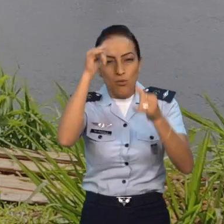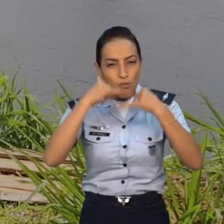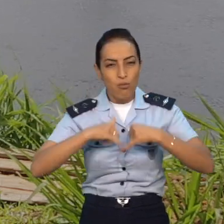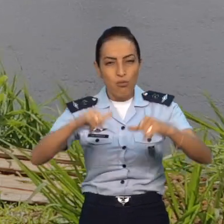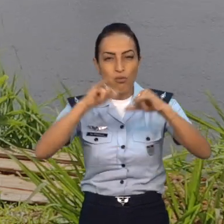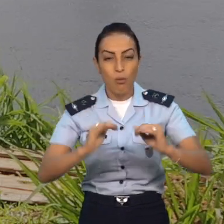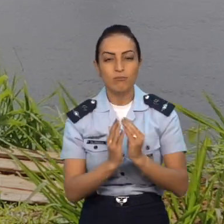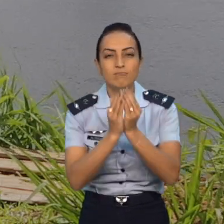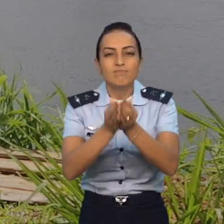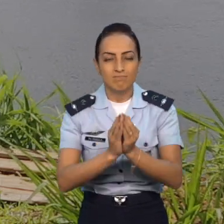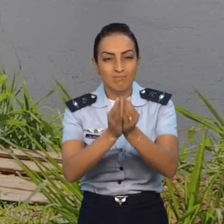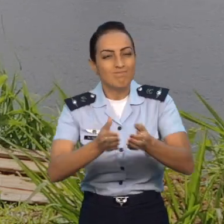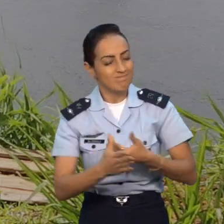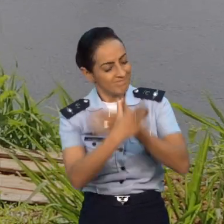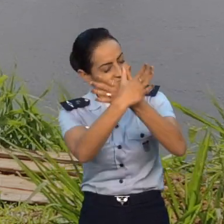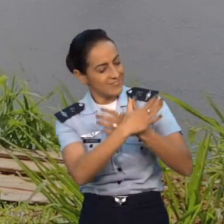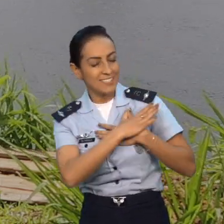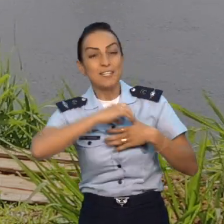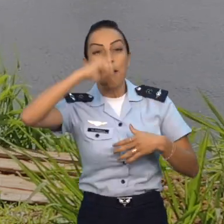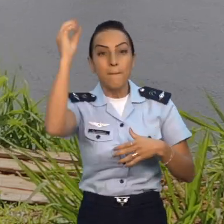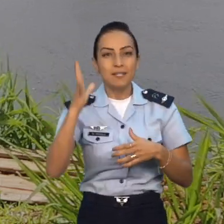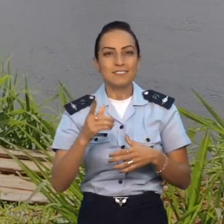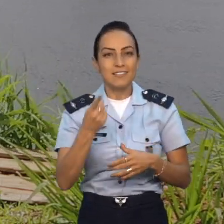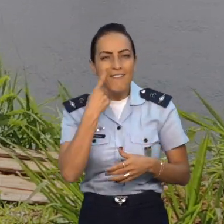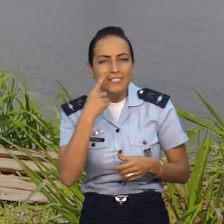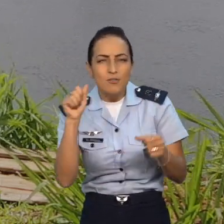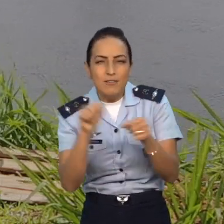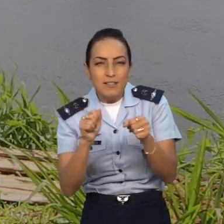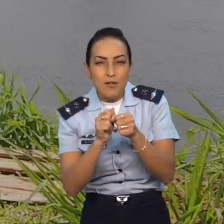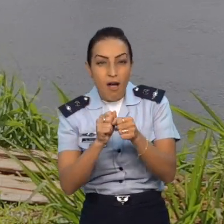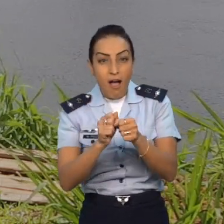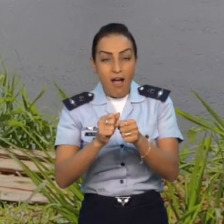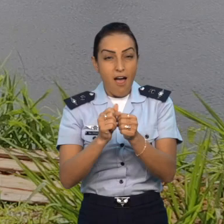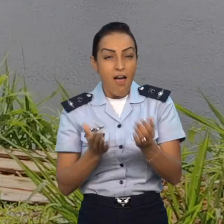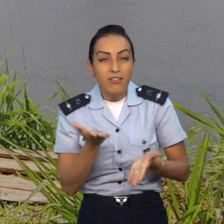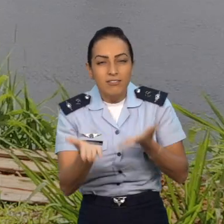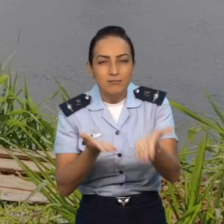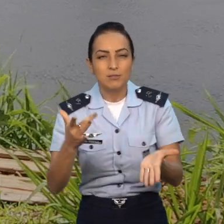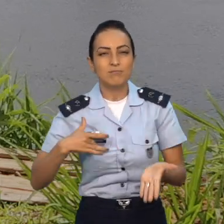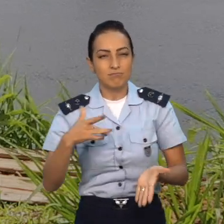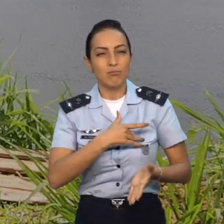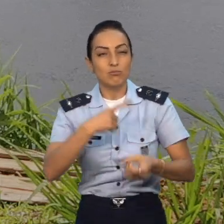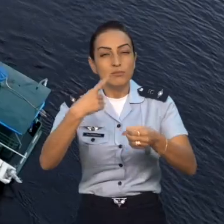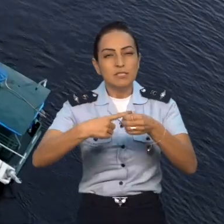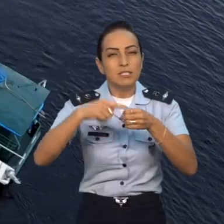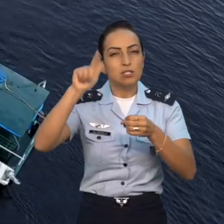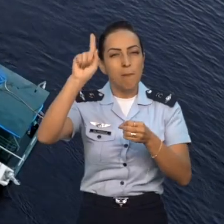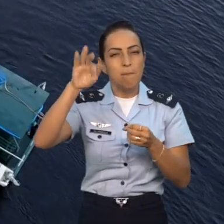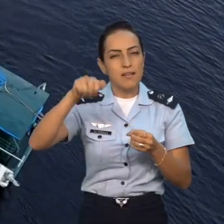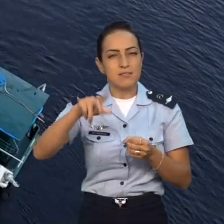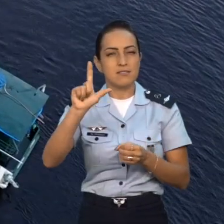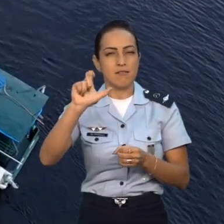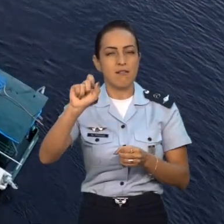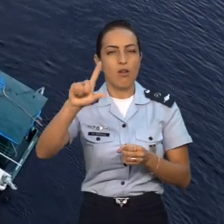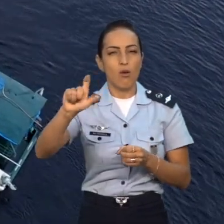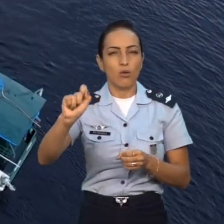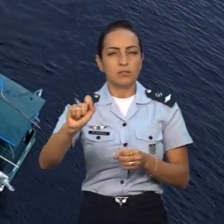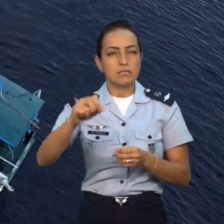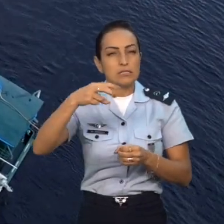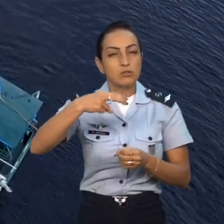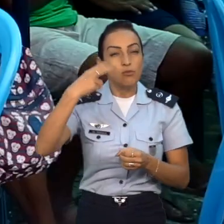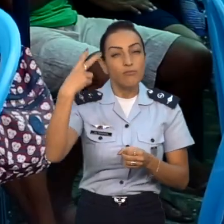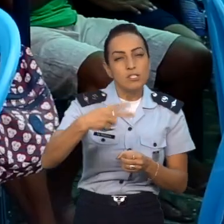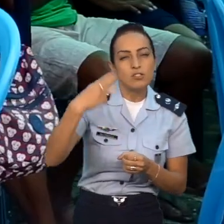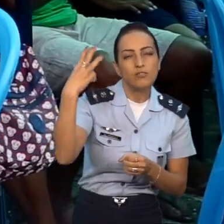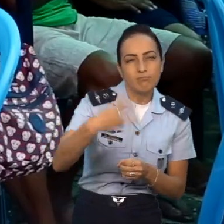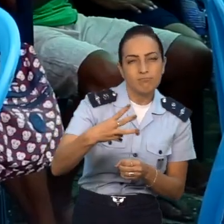das balsas da Força Aérea Brasileira, está realizando atendimento de saúde no município de Barcelos. O HACAMP, no Excelsior